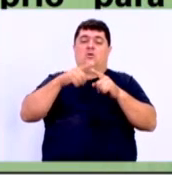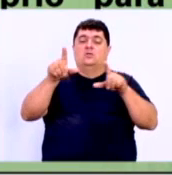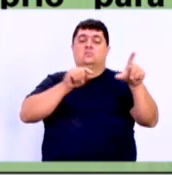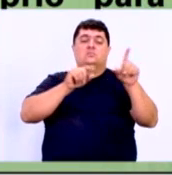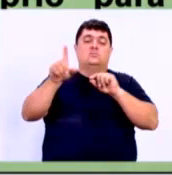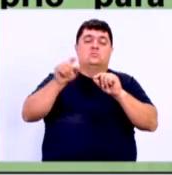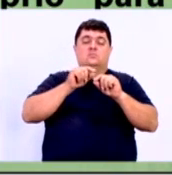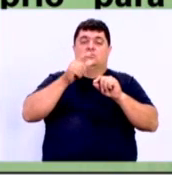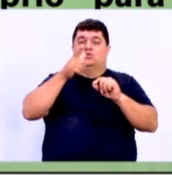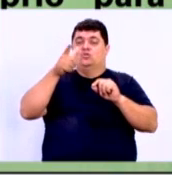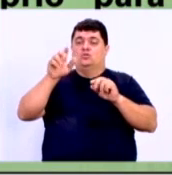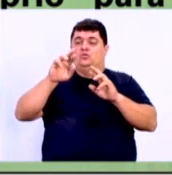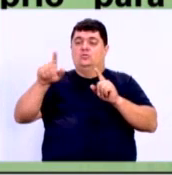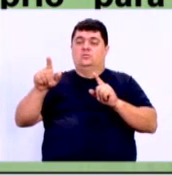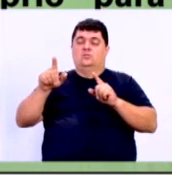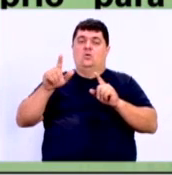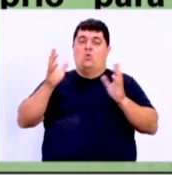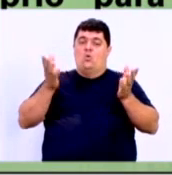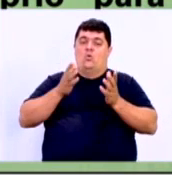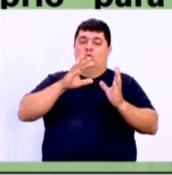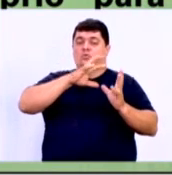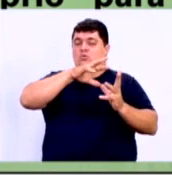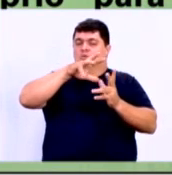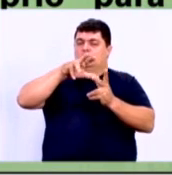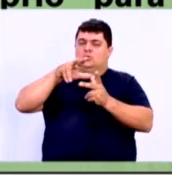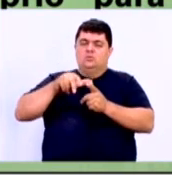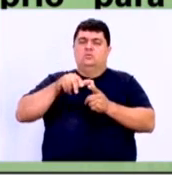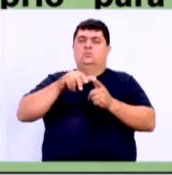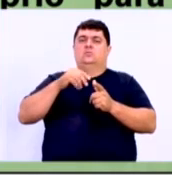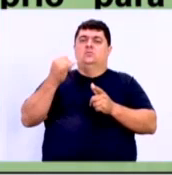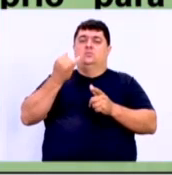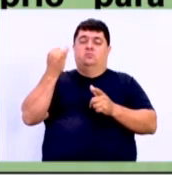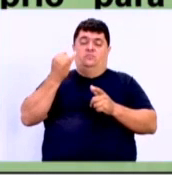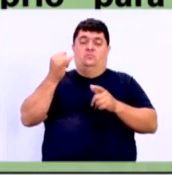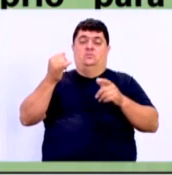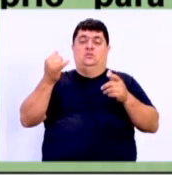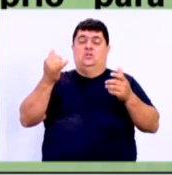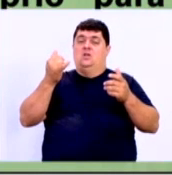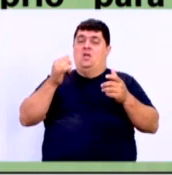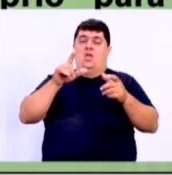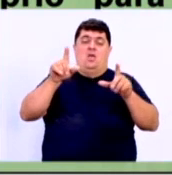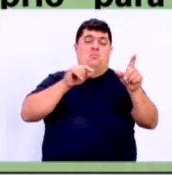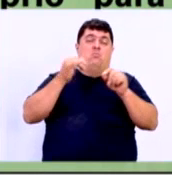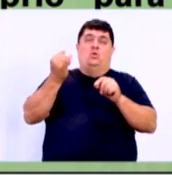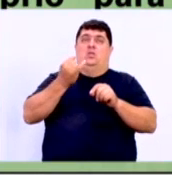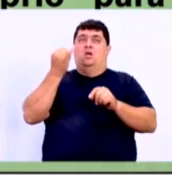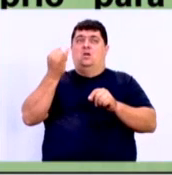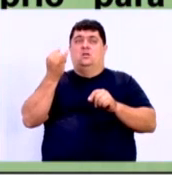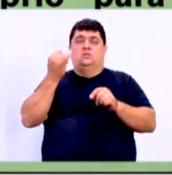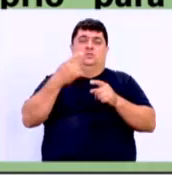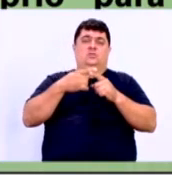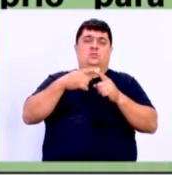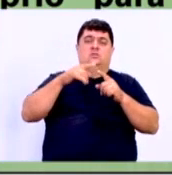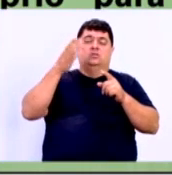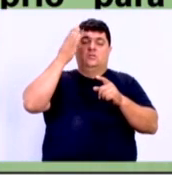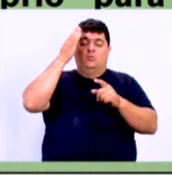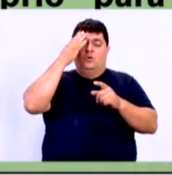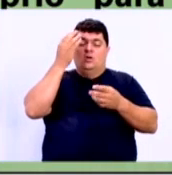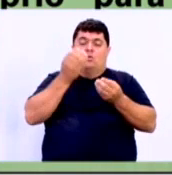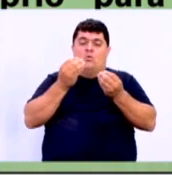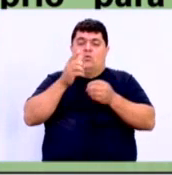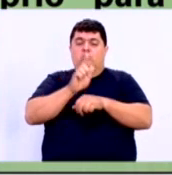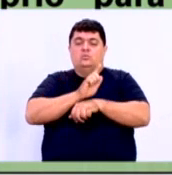decisão. E hoje, no mundo globalizado, informações gerenciais, informações para tomada de decisões são fatores diferenciais